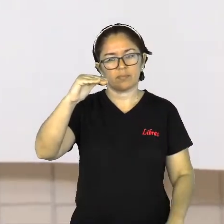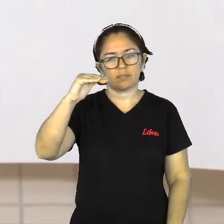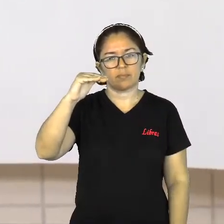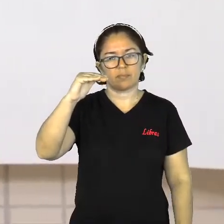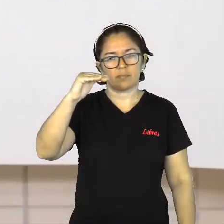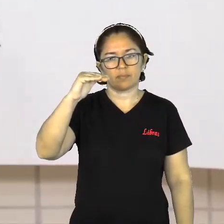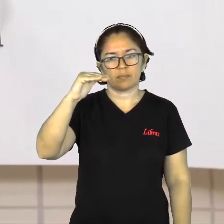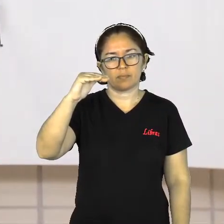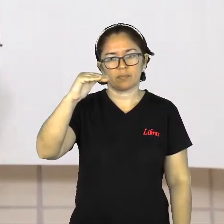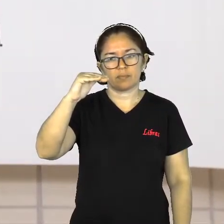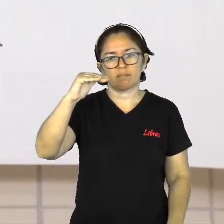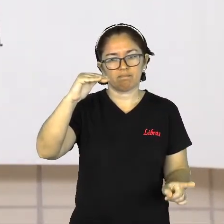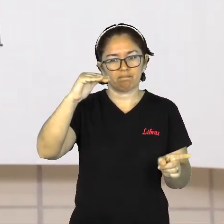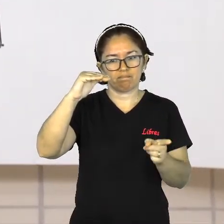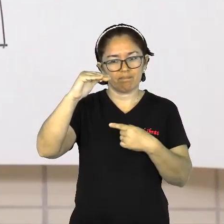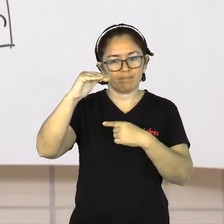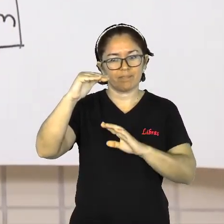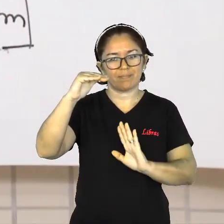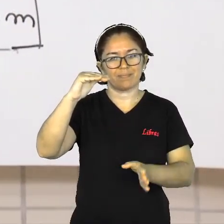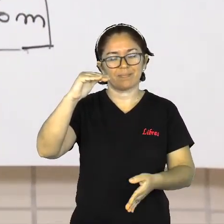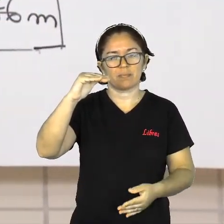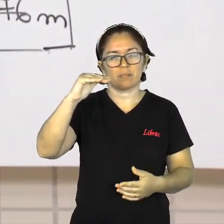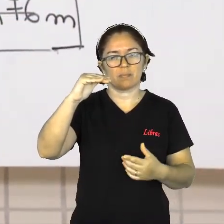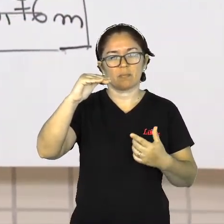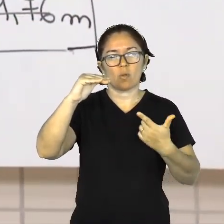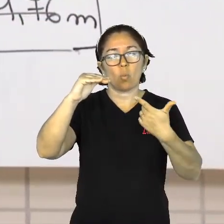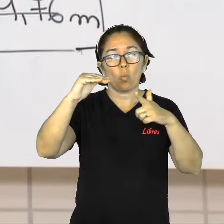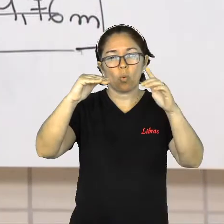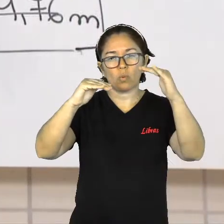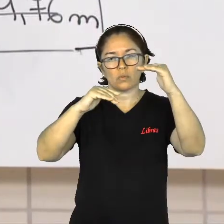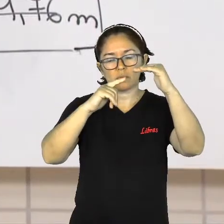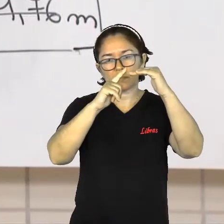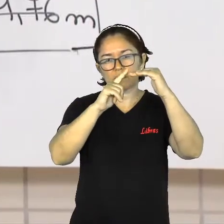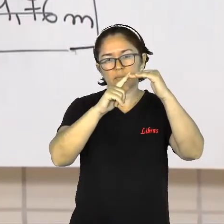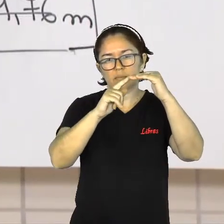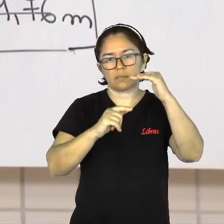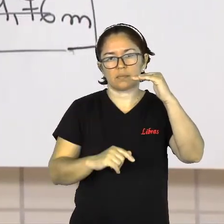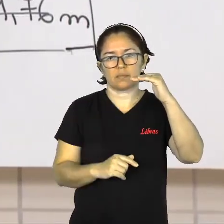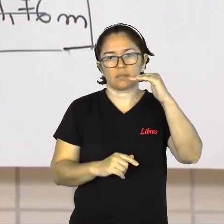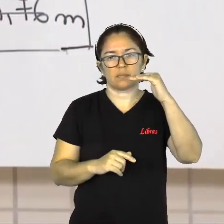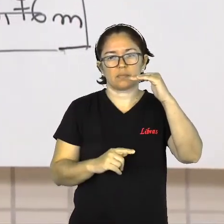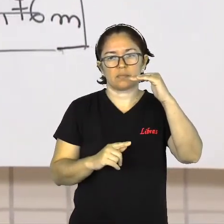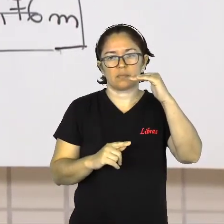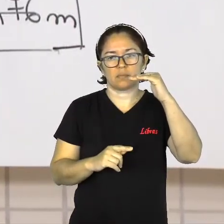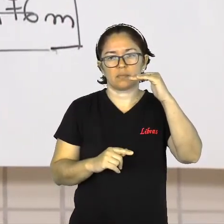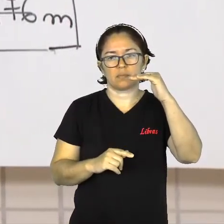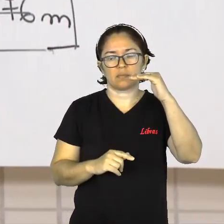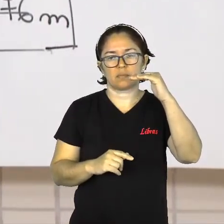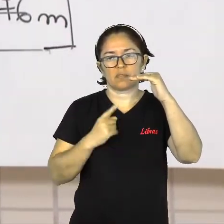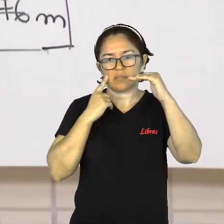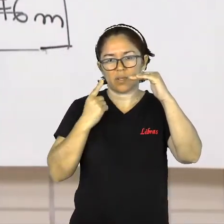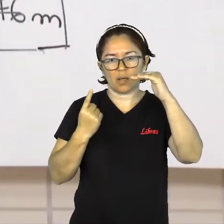Ricardo foi. Qual que é o próximo agora? Olha só. 1 inteiro,